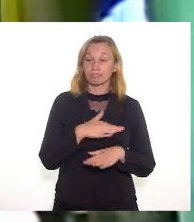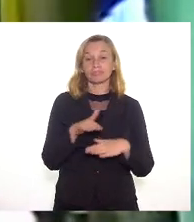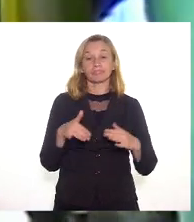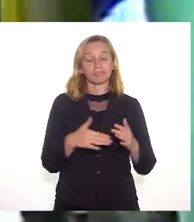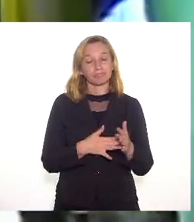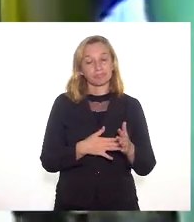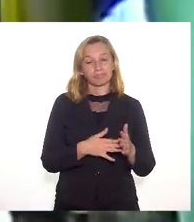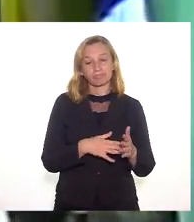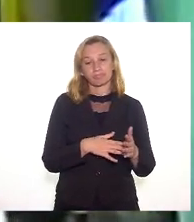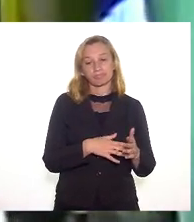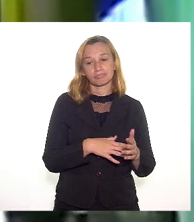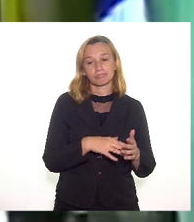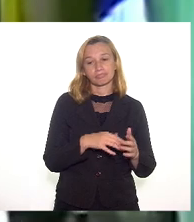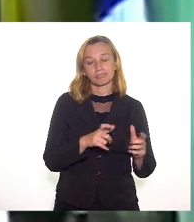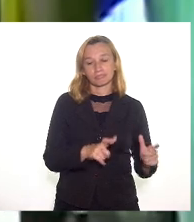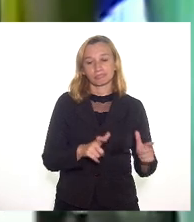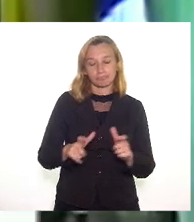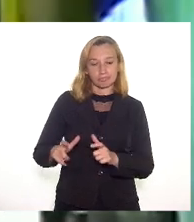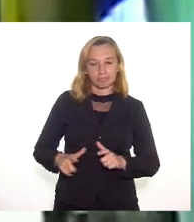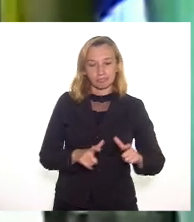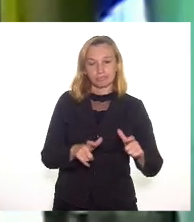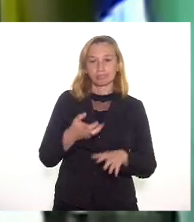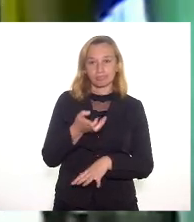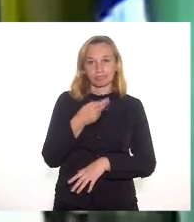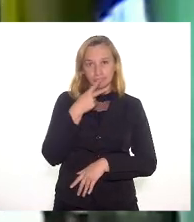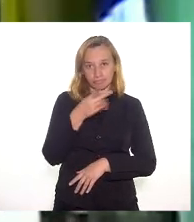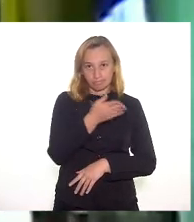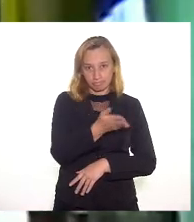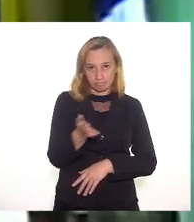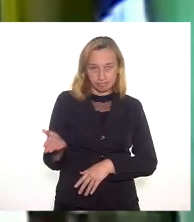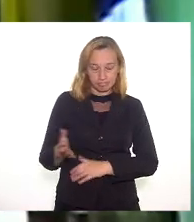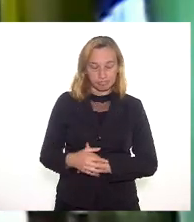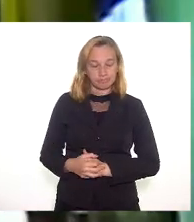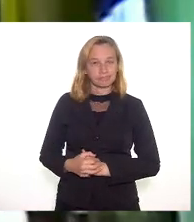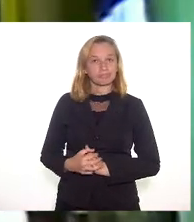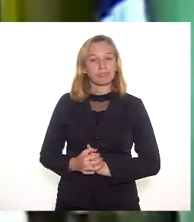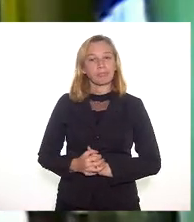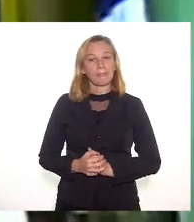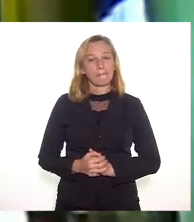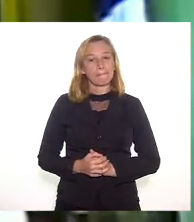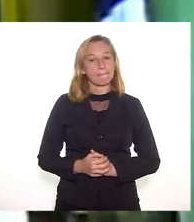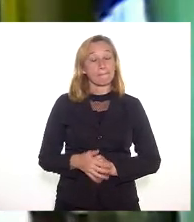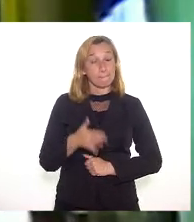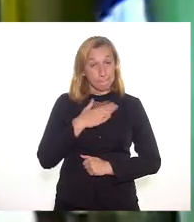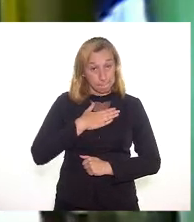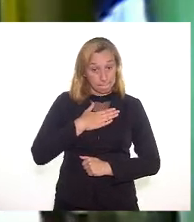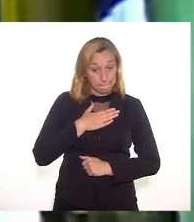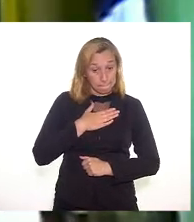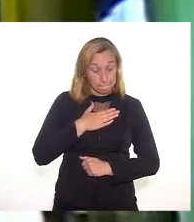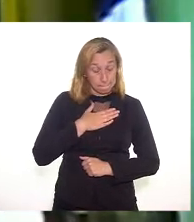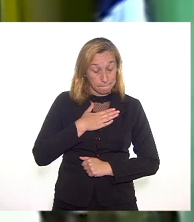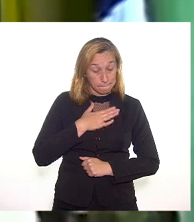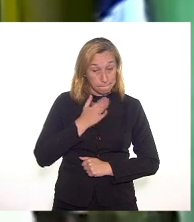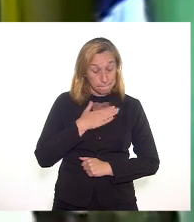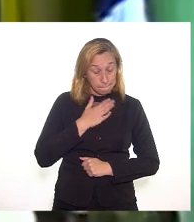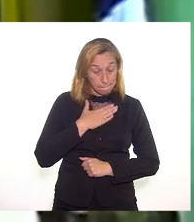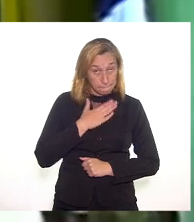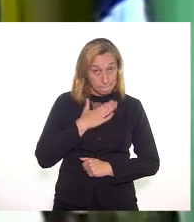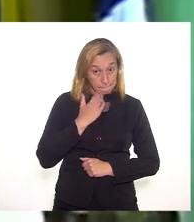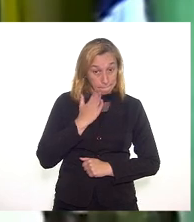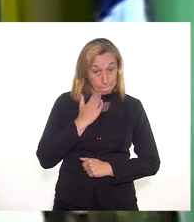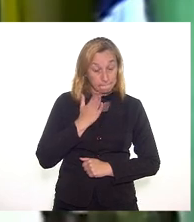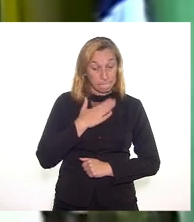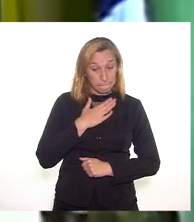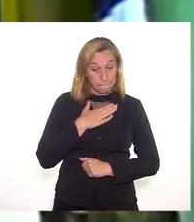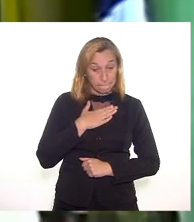os segmentos. Quero dizer a vocês que ele, para mim, a meu juízo, tem